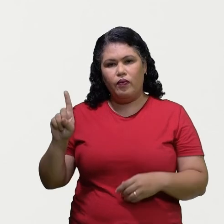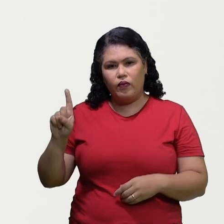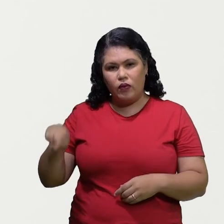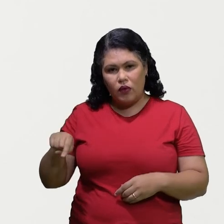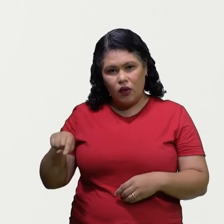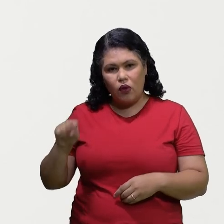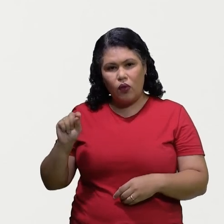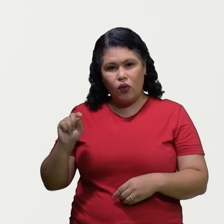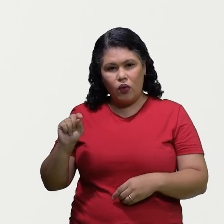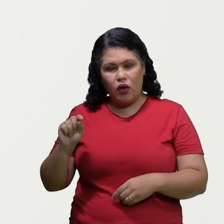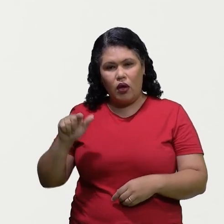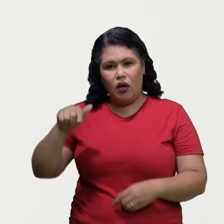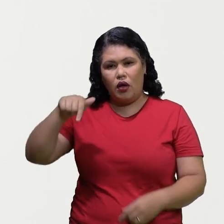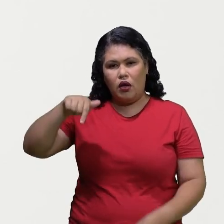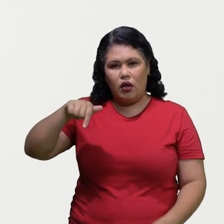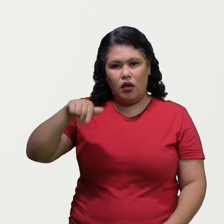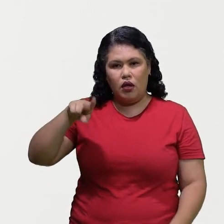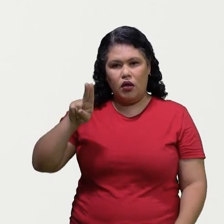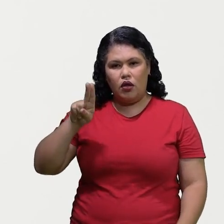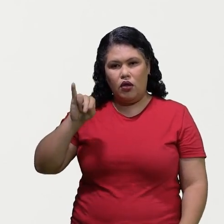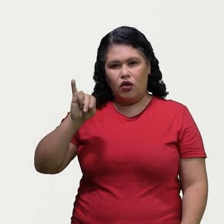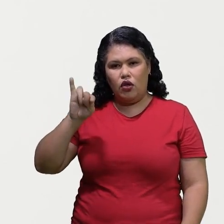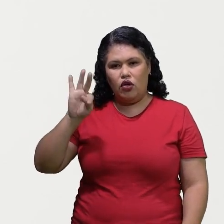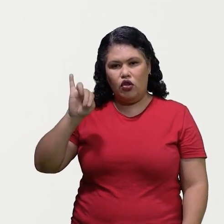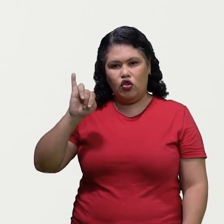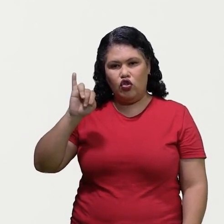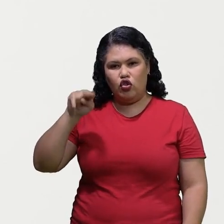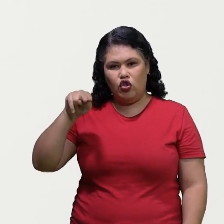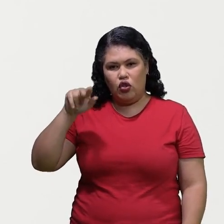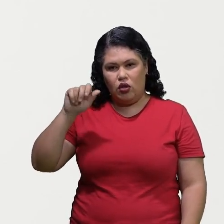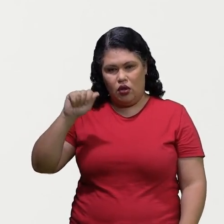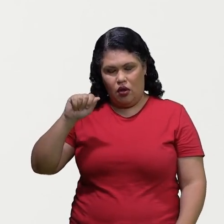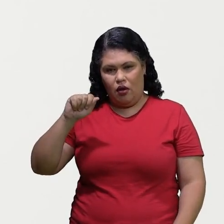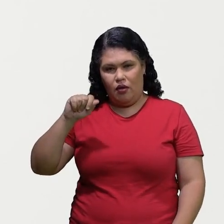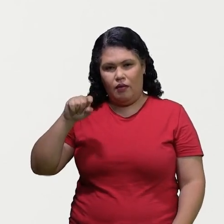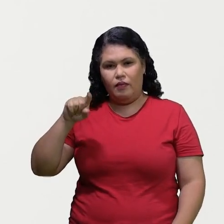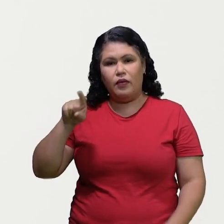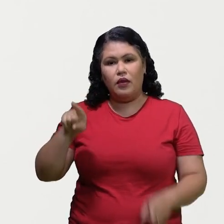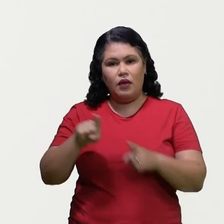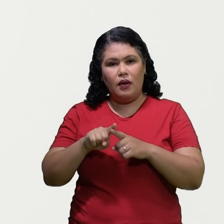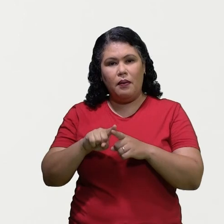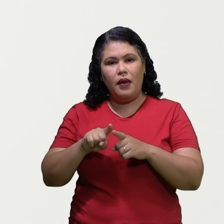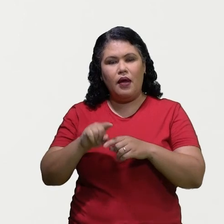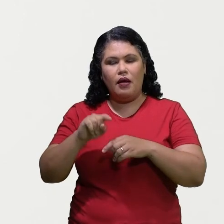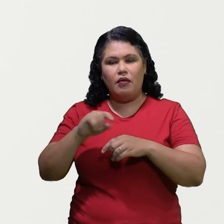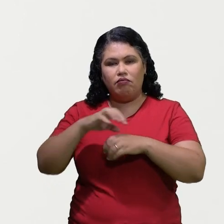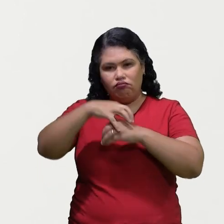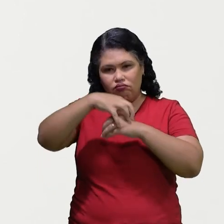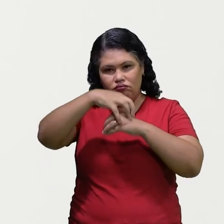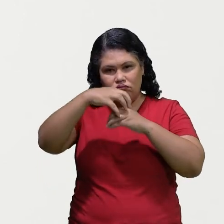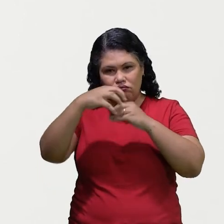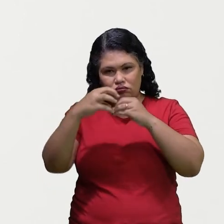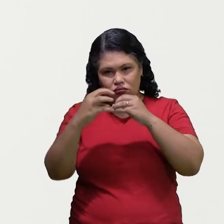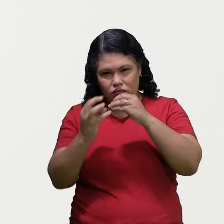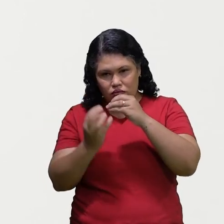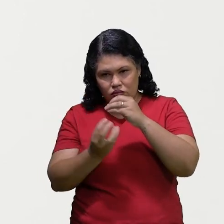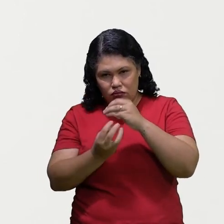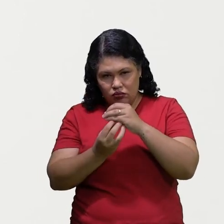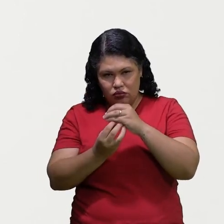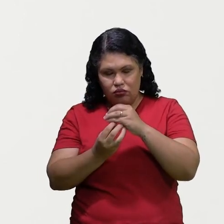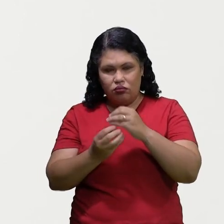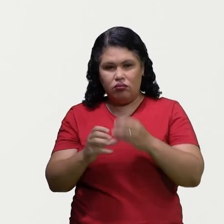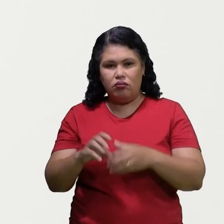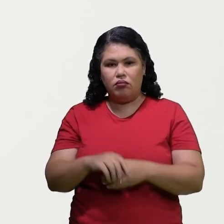tão delicada, mas ela tem um revestimento que eu falei para vocês. Lembra da quitina, igual a nossa unha, que dá a estrutura desses animais